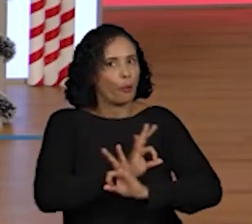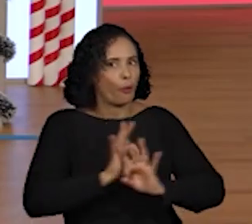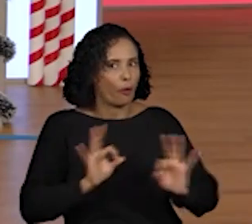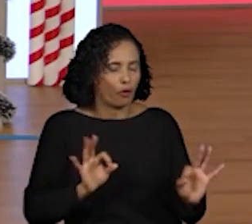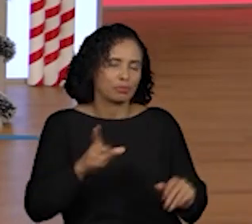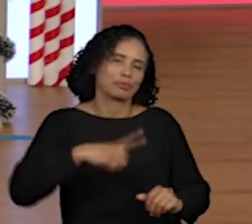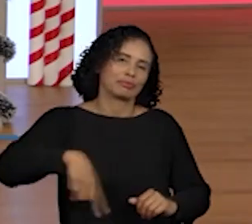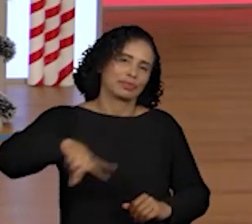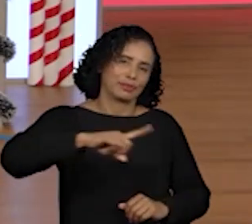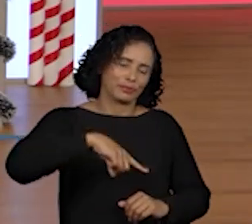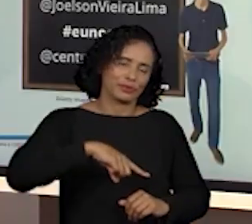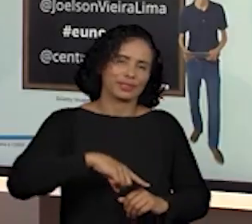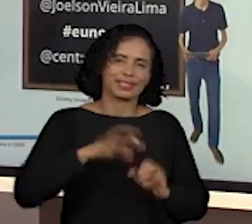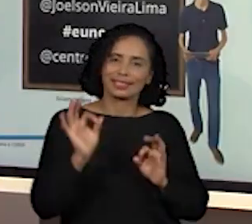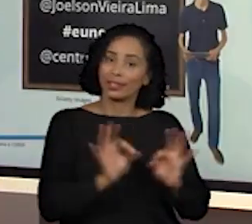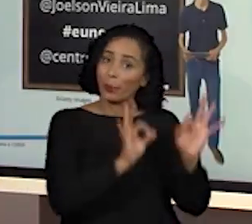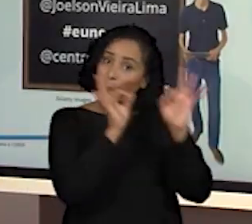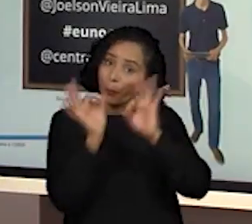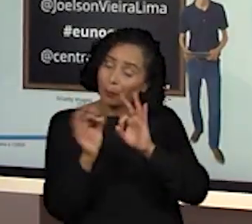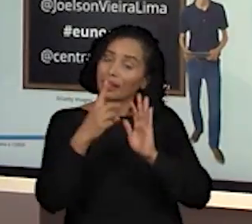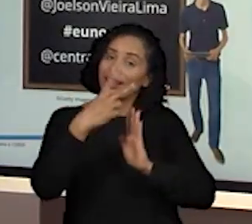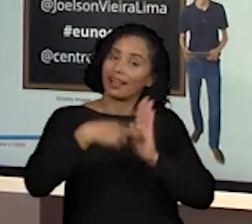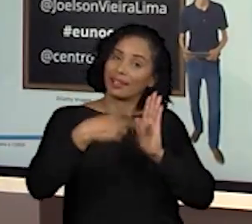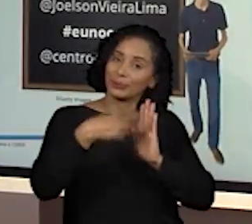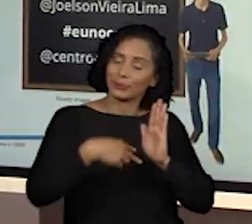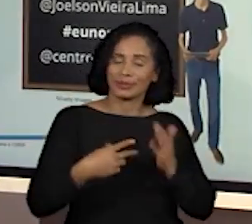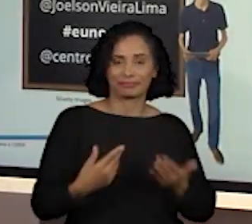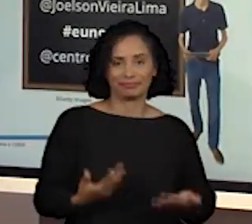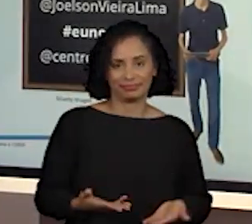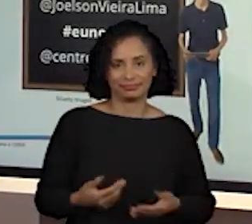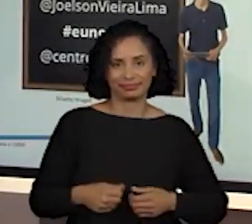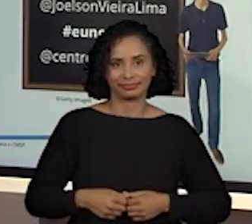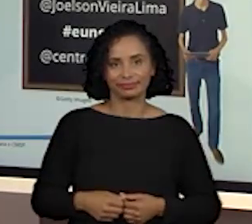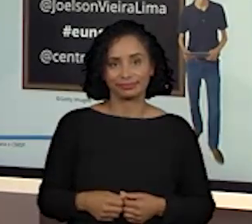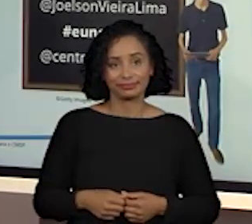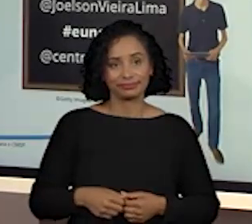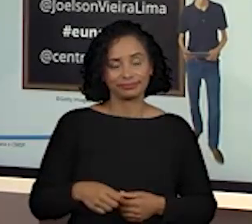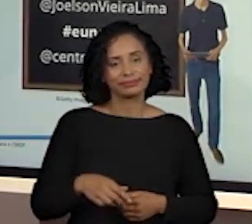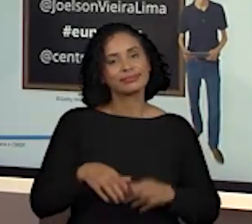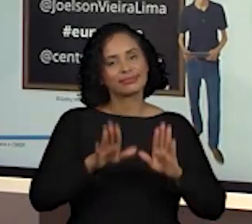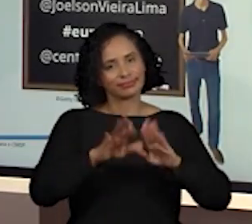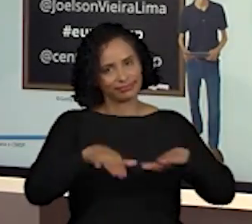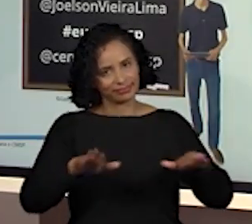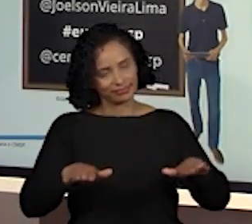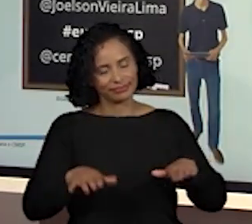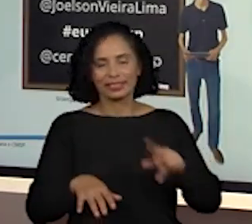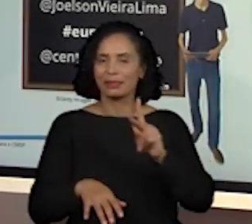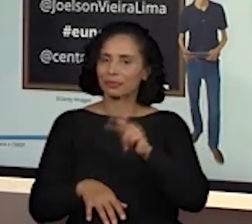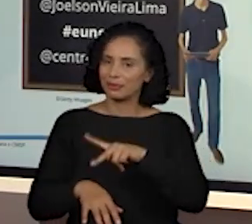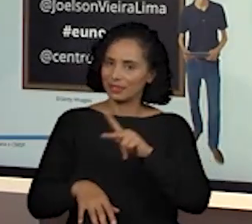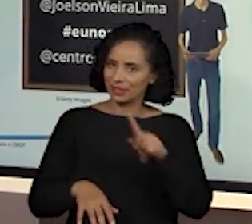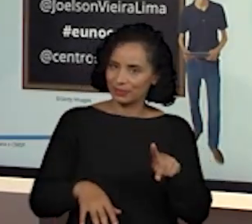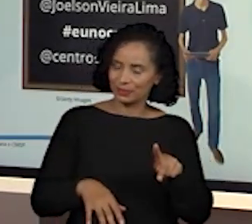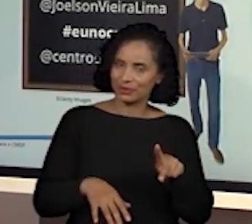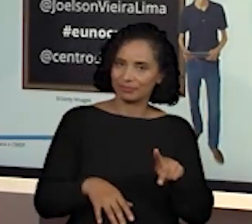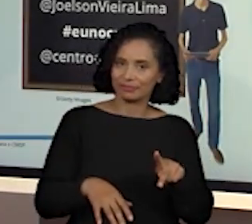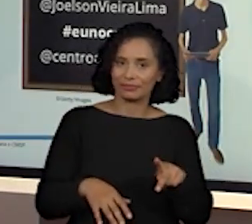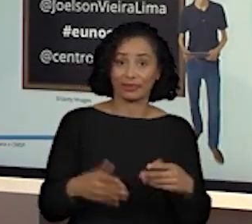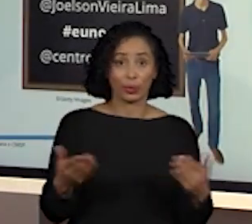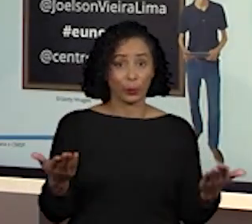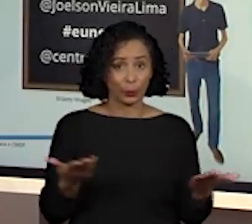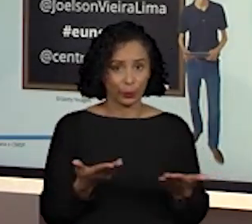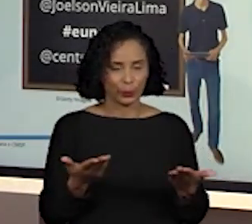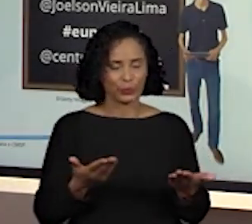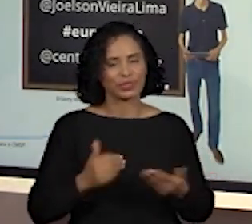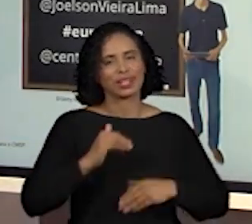aula, para você que acompanhou a leitura. Agora no final. Estudantes, professores, a habilidade da